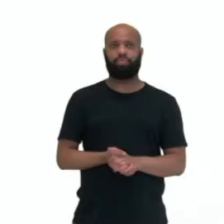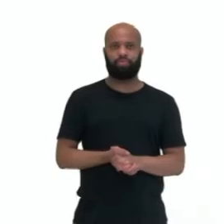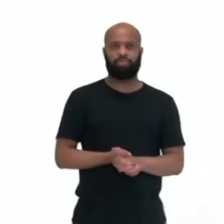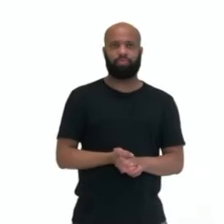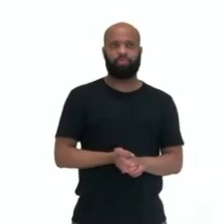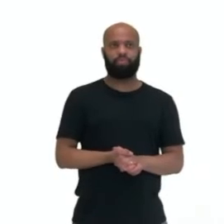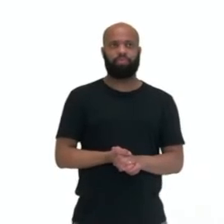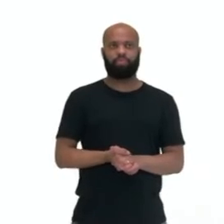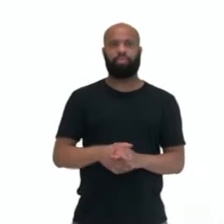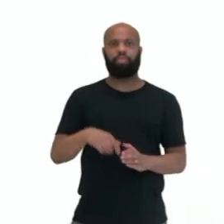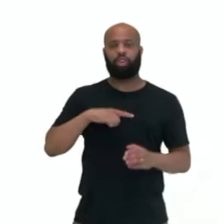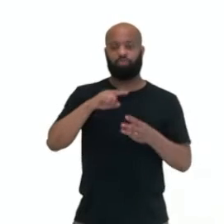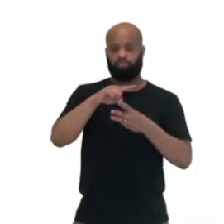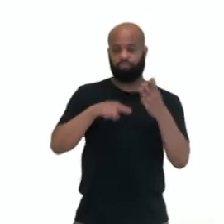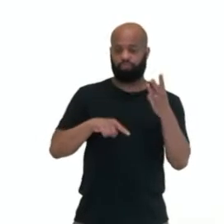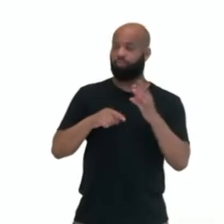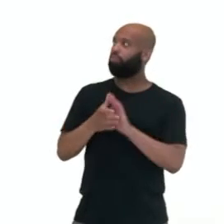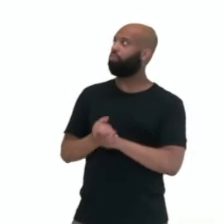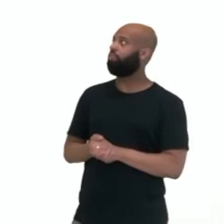Os 3 atletas.